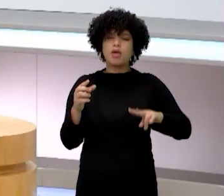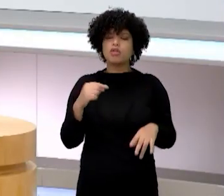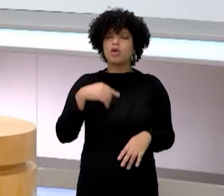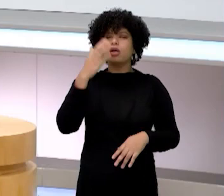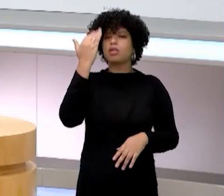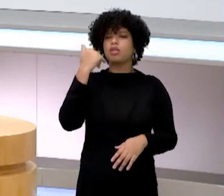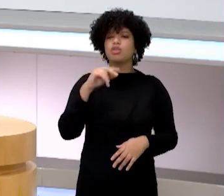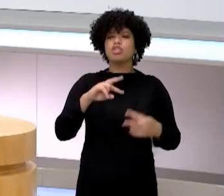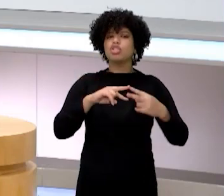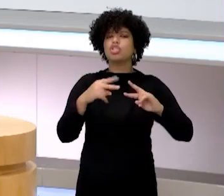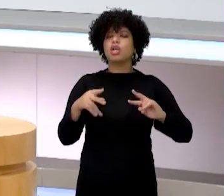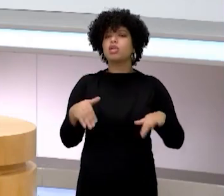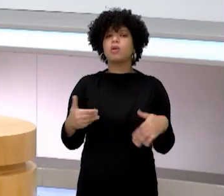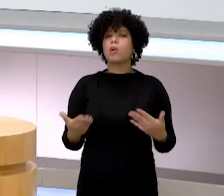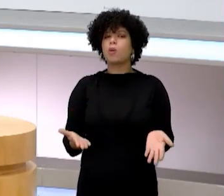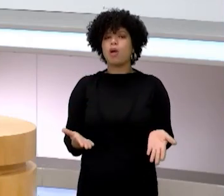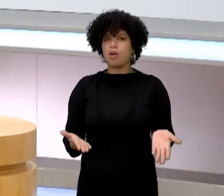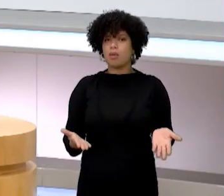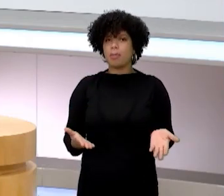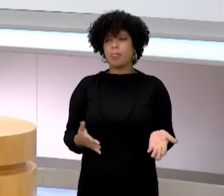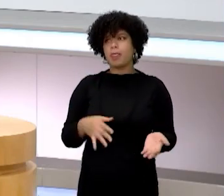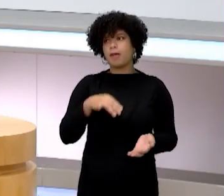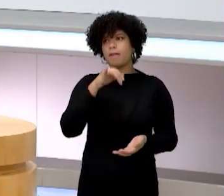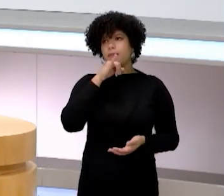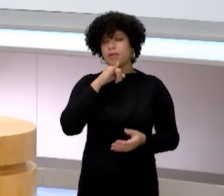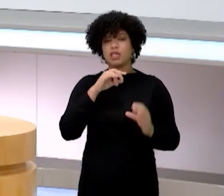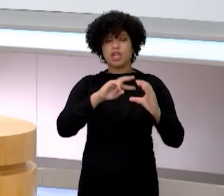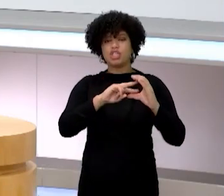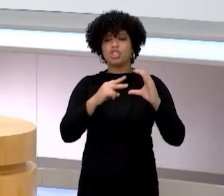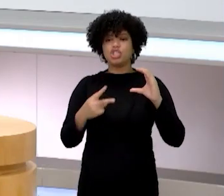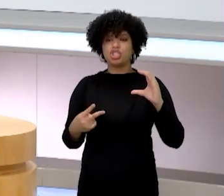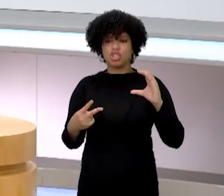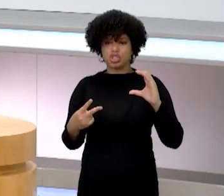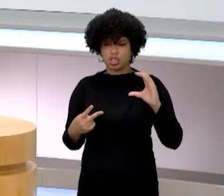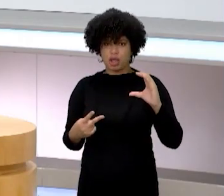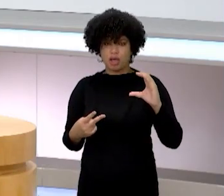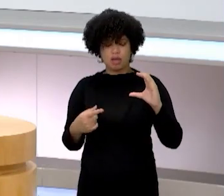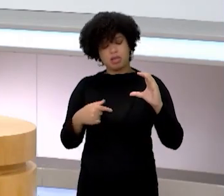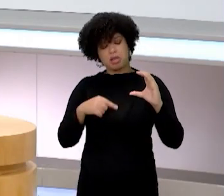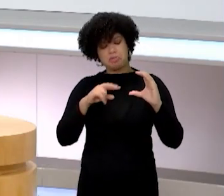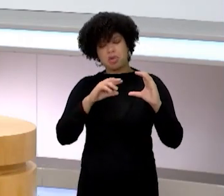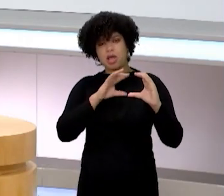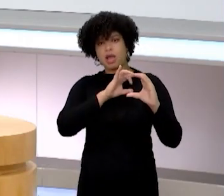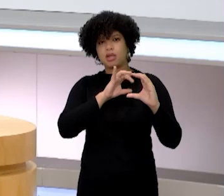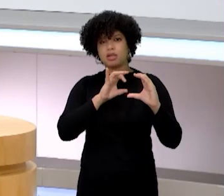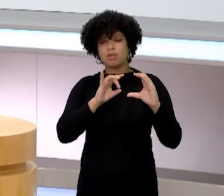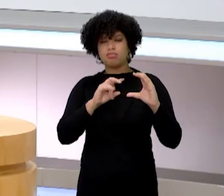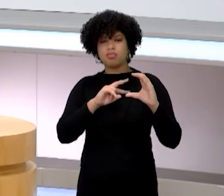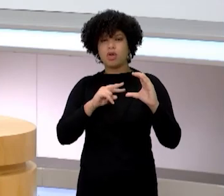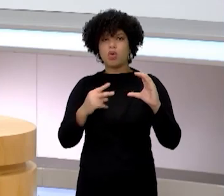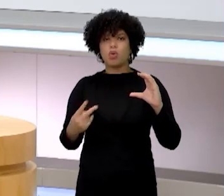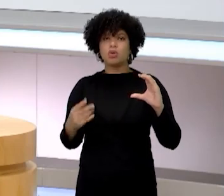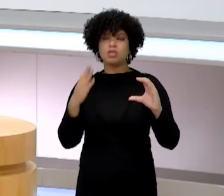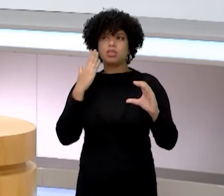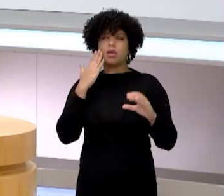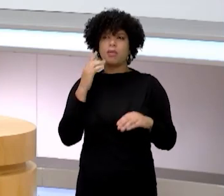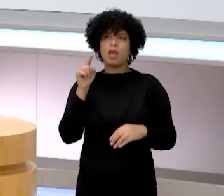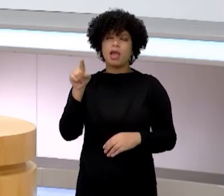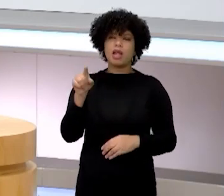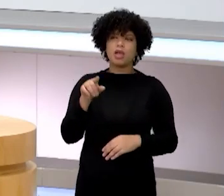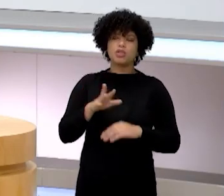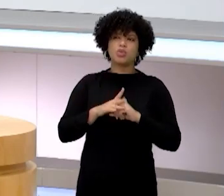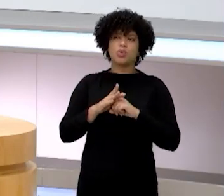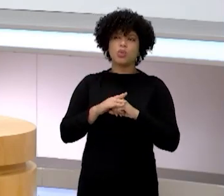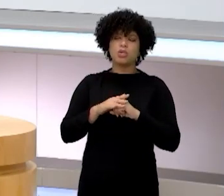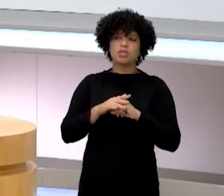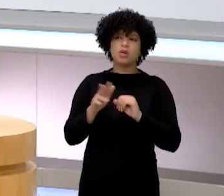tem, porque aí fica mais fácil também, né, se a pessoa tem uma determinada doença, fica mais simples de saber, então, qual o gene que essa